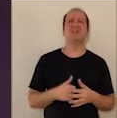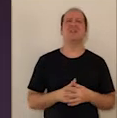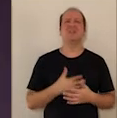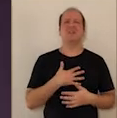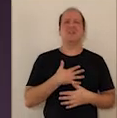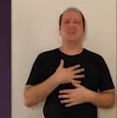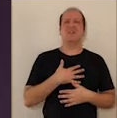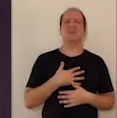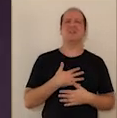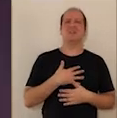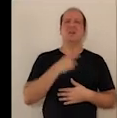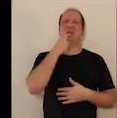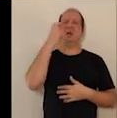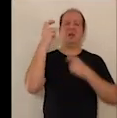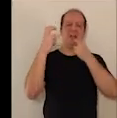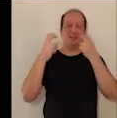Por